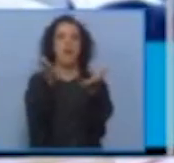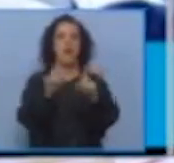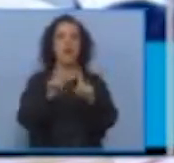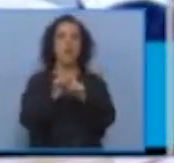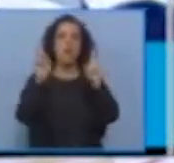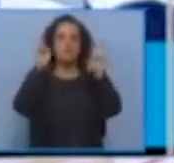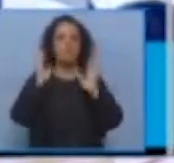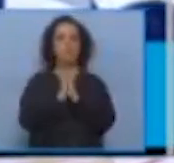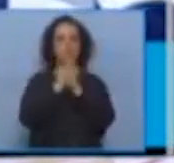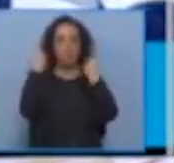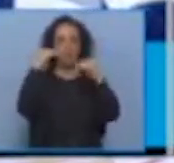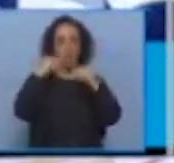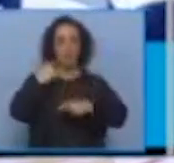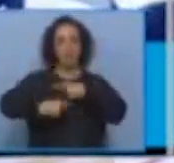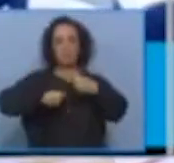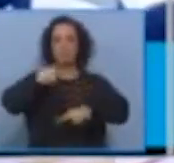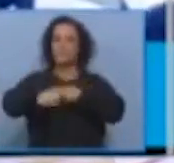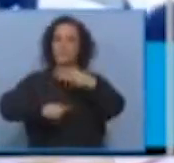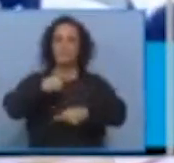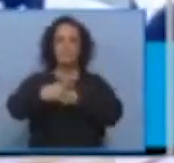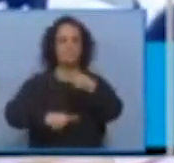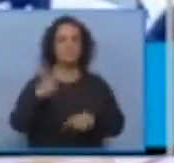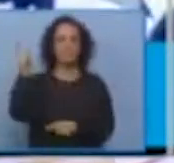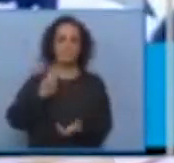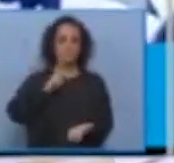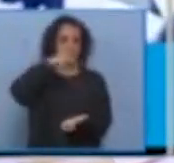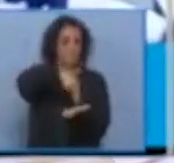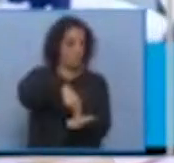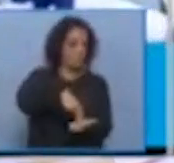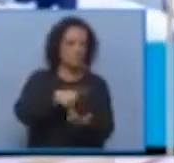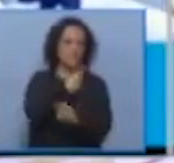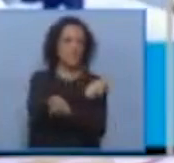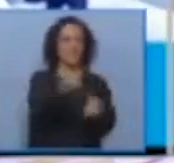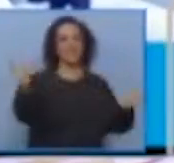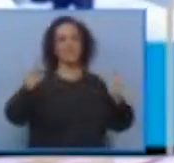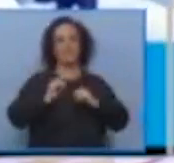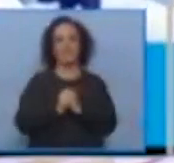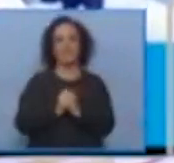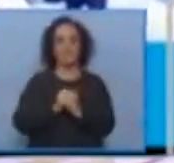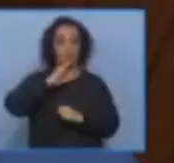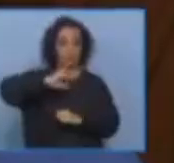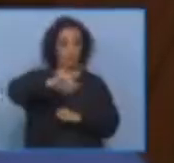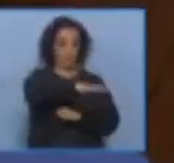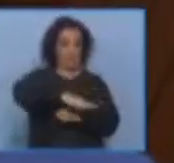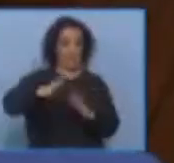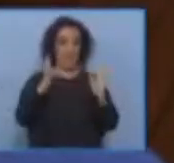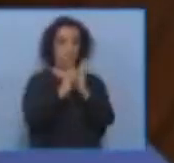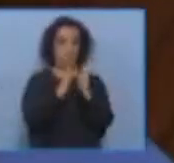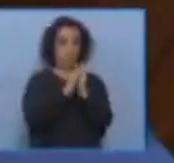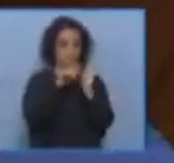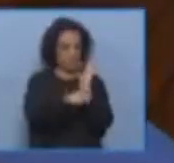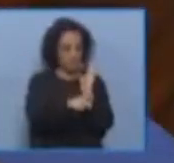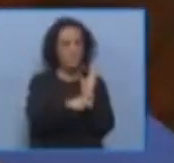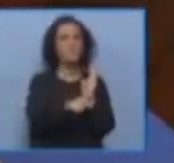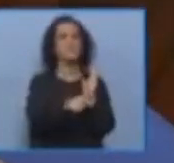catequese permanente. No fundo, ele chega a cada terra e diz à Igreja daquela terra, não é? Que se